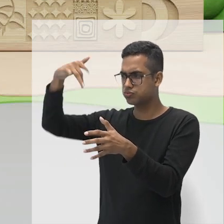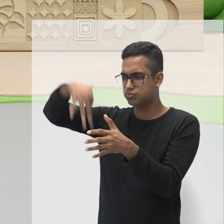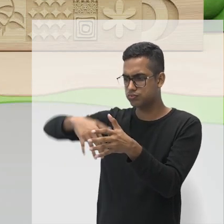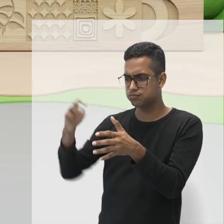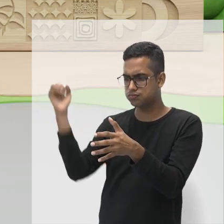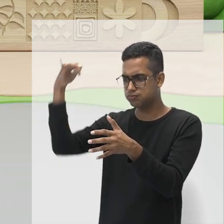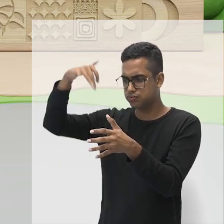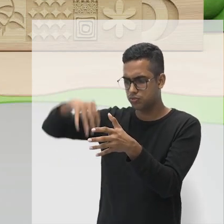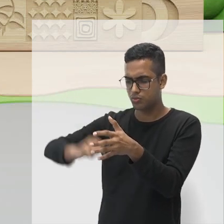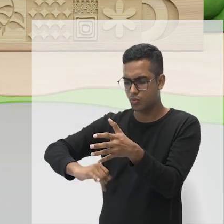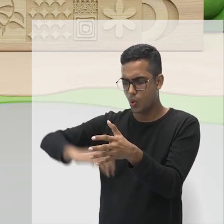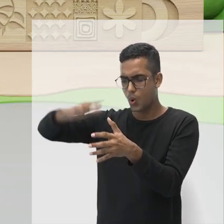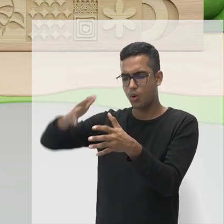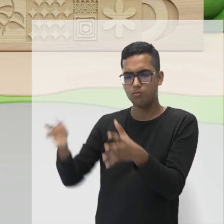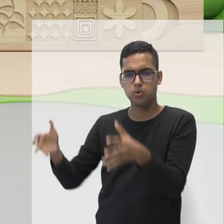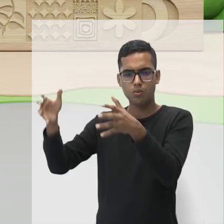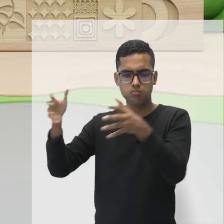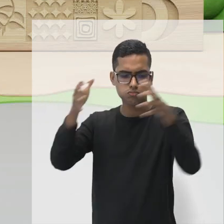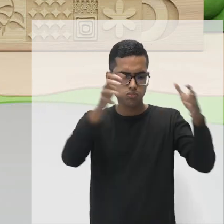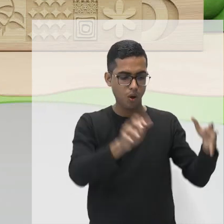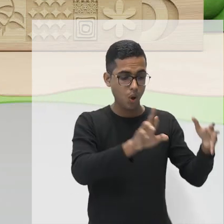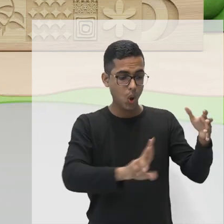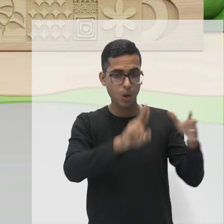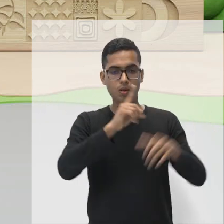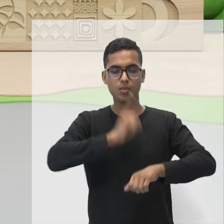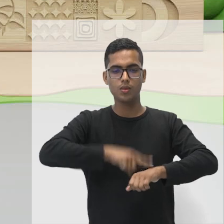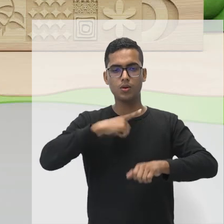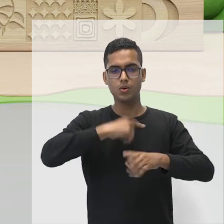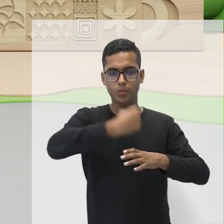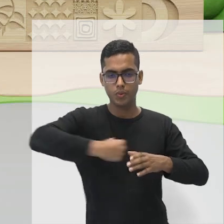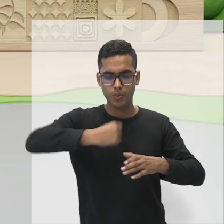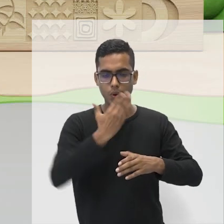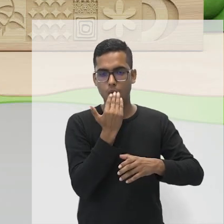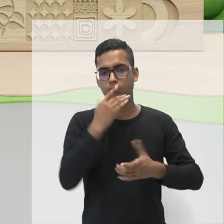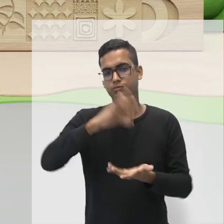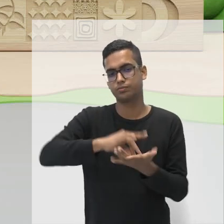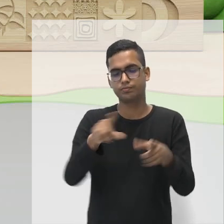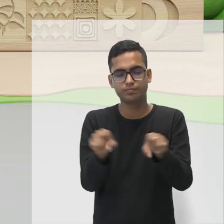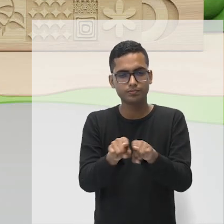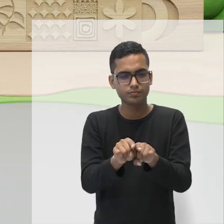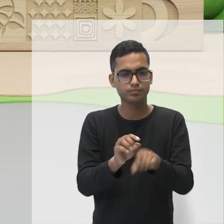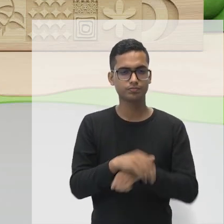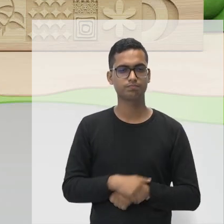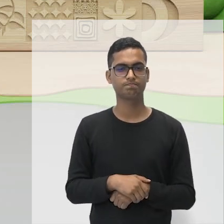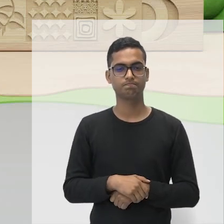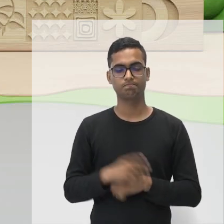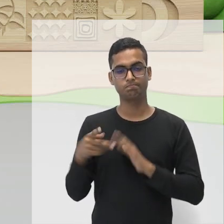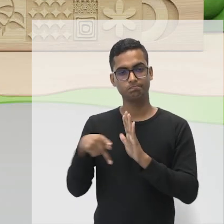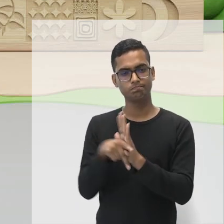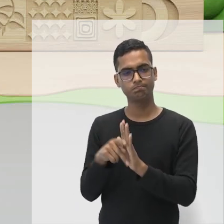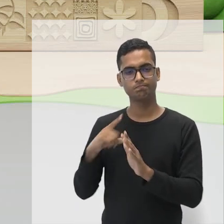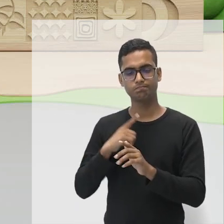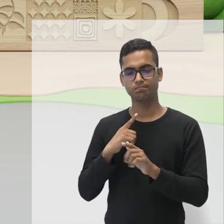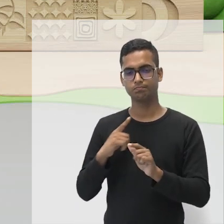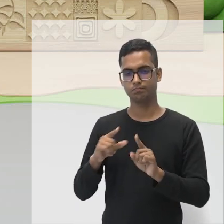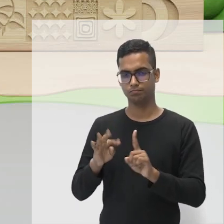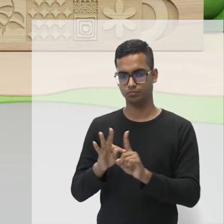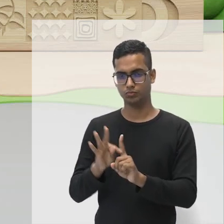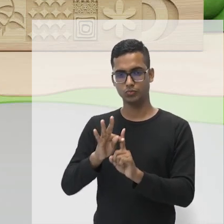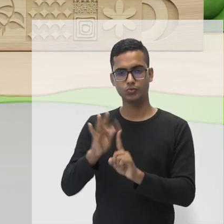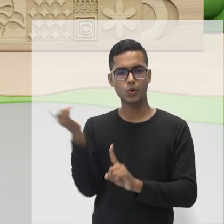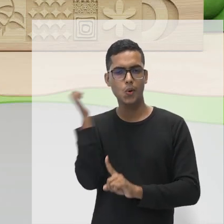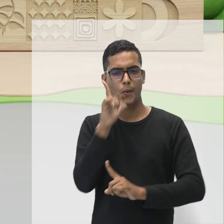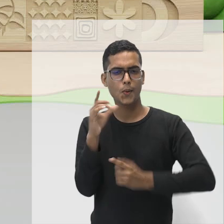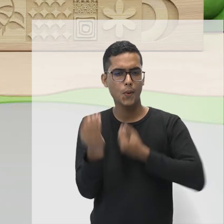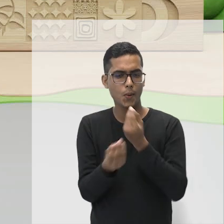acontece por dois motivos. Uma delas é a diminuição da temperatura, né? Por isso que